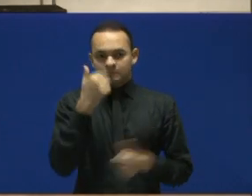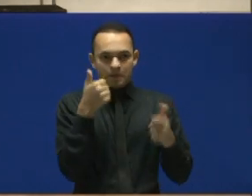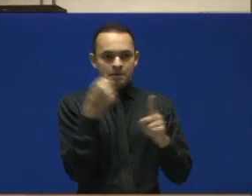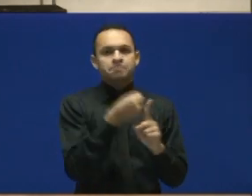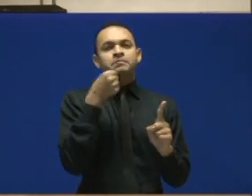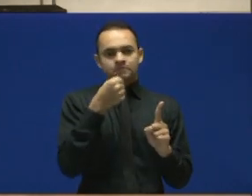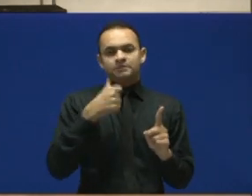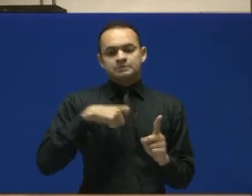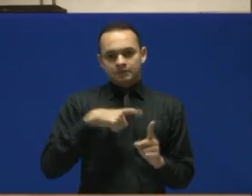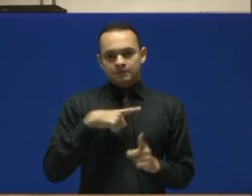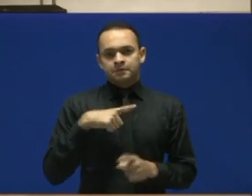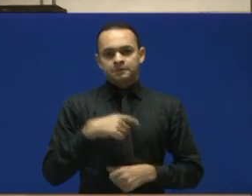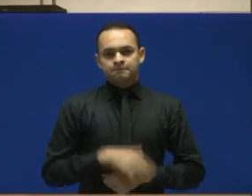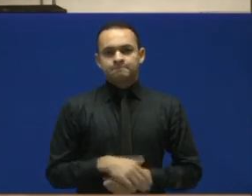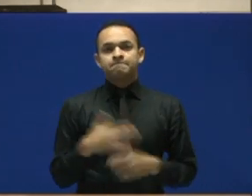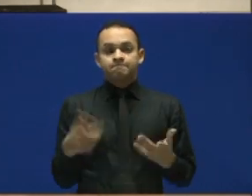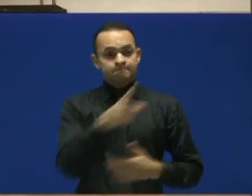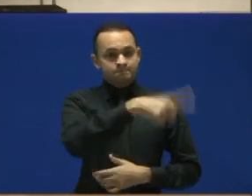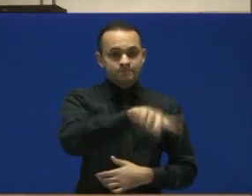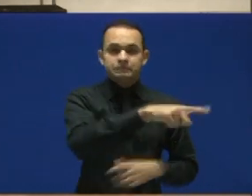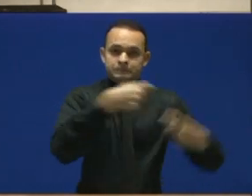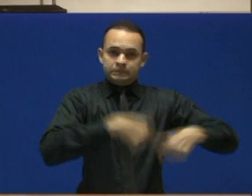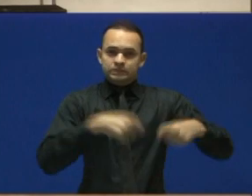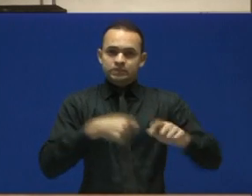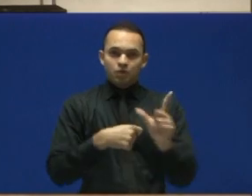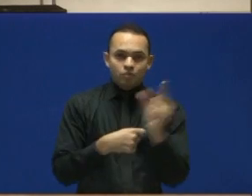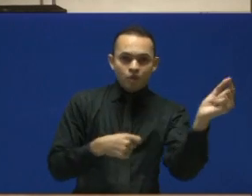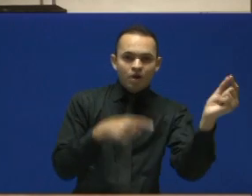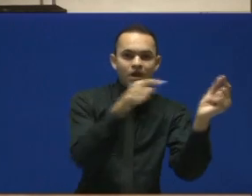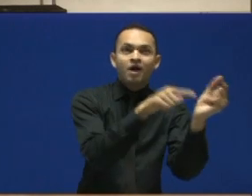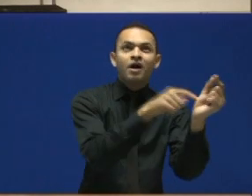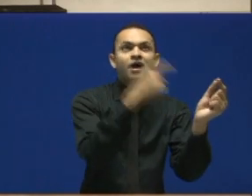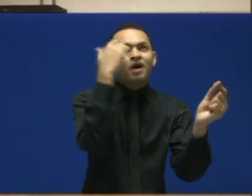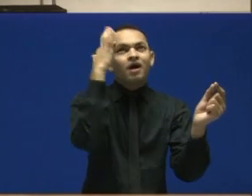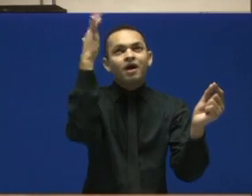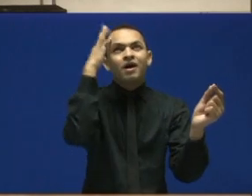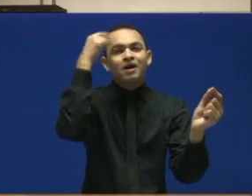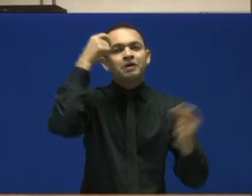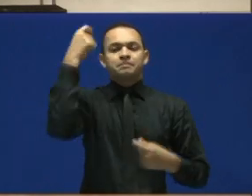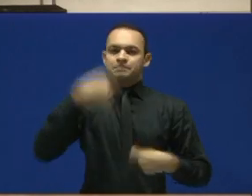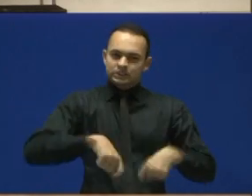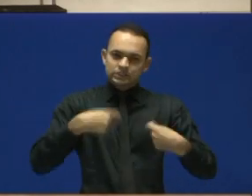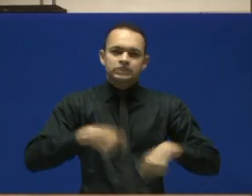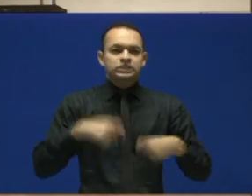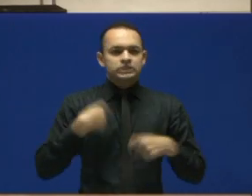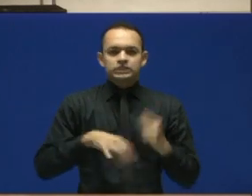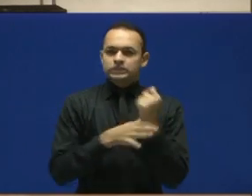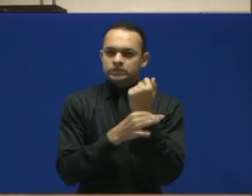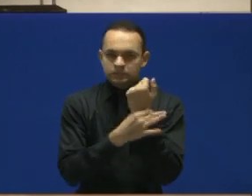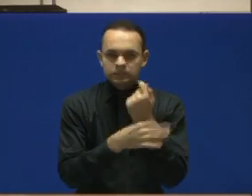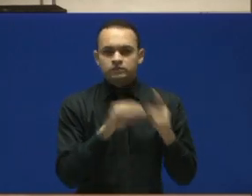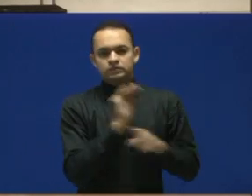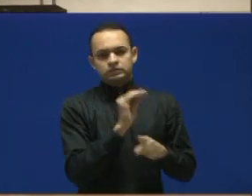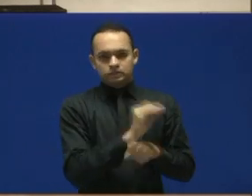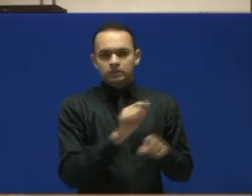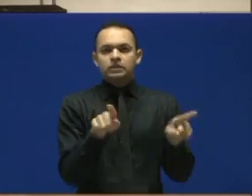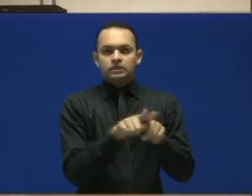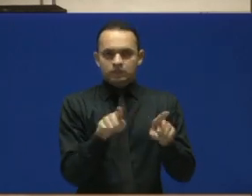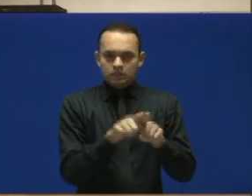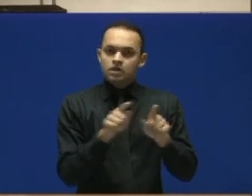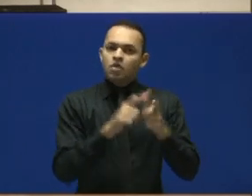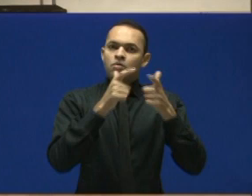saiu daqui hoje pensando nisso precisamos preservar valorizar e ampliar